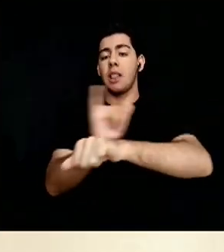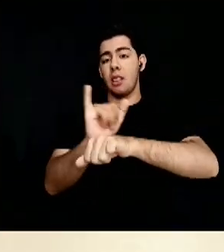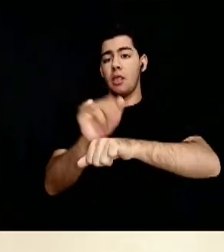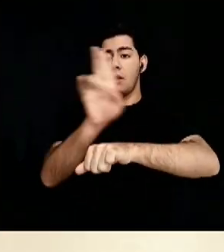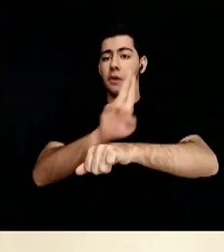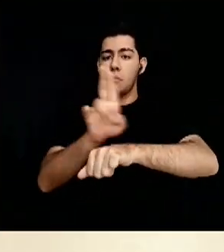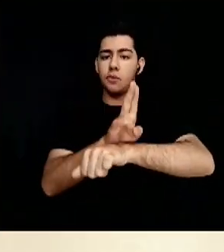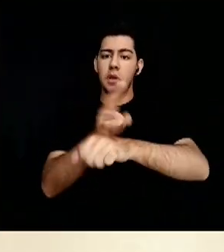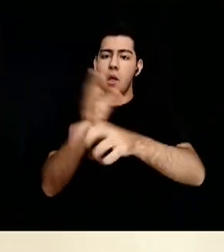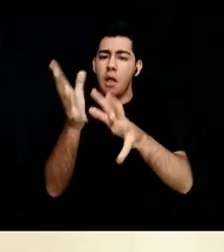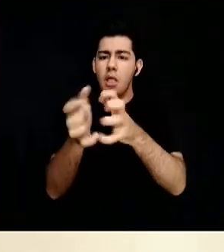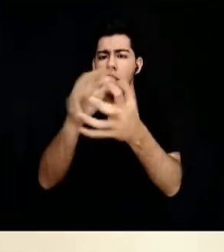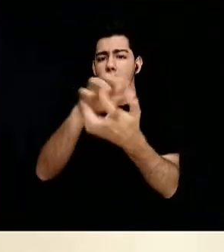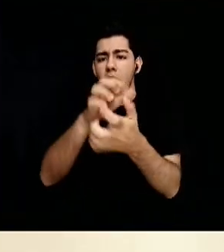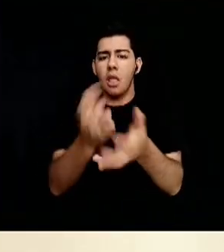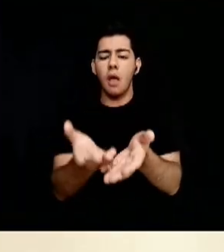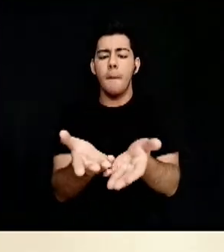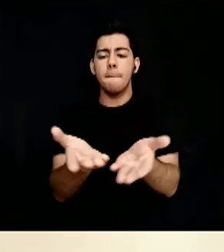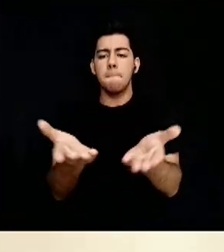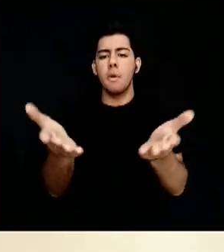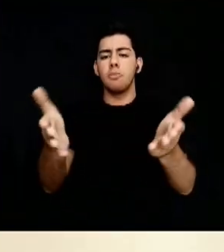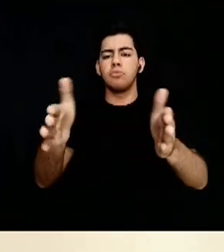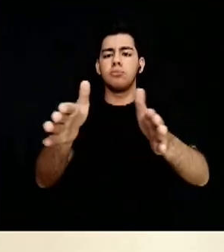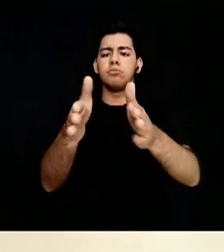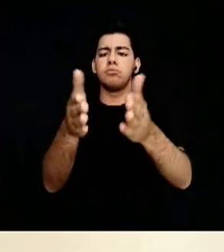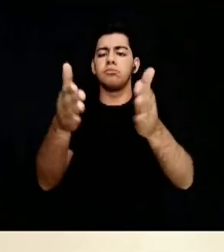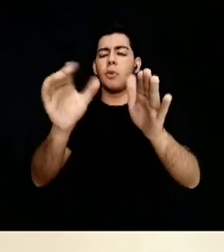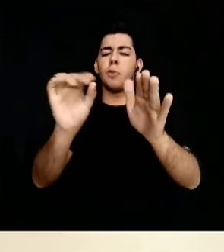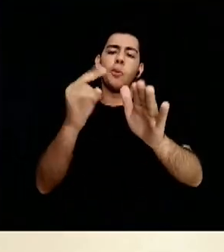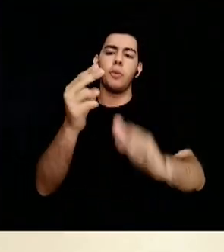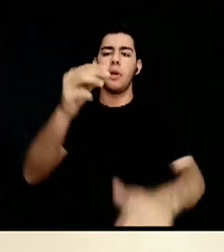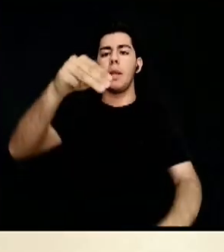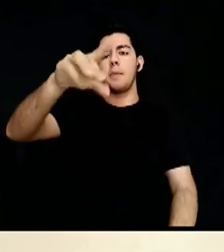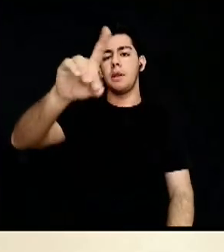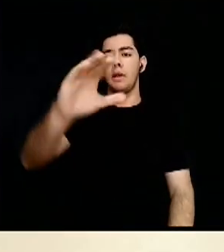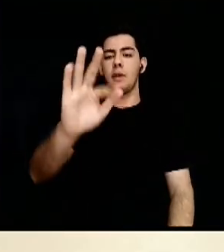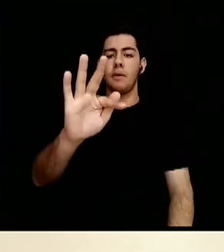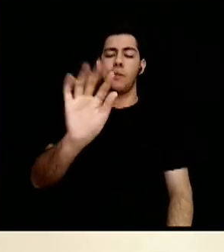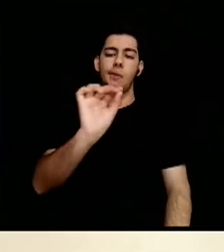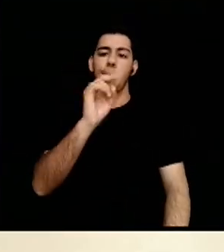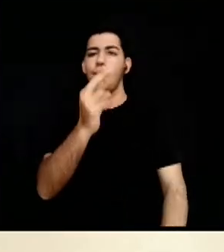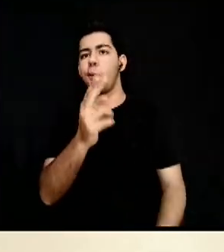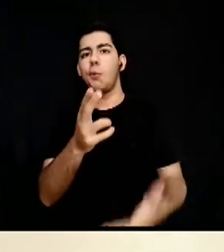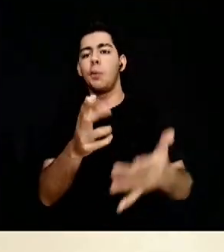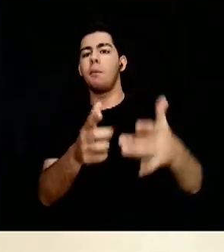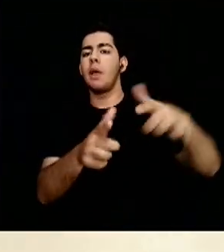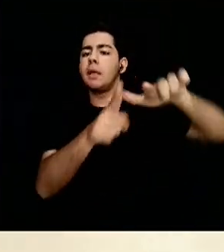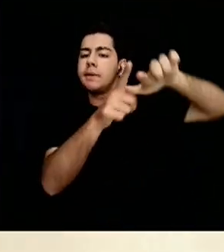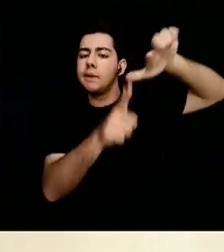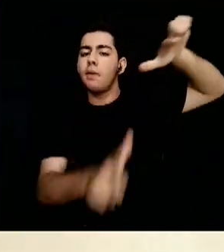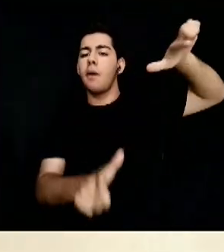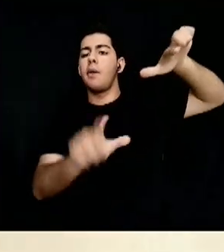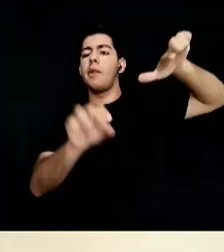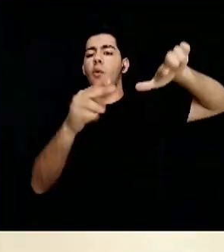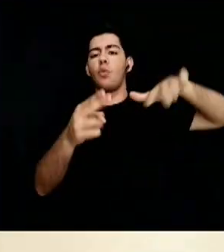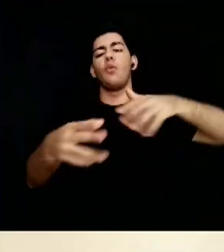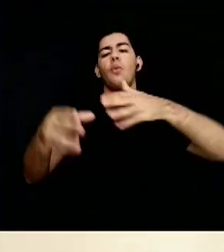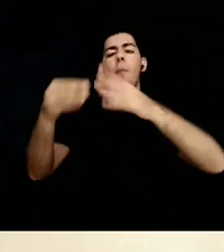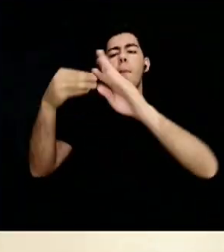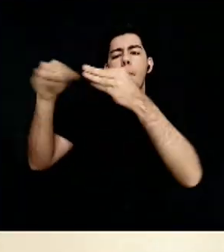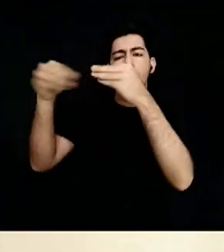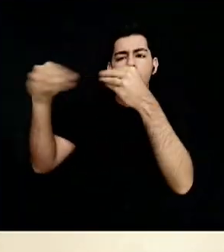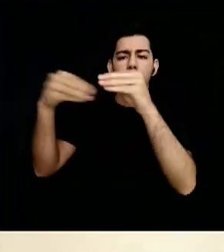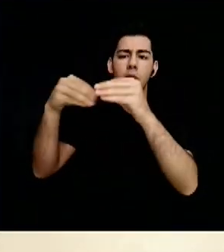pode também ser feito no MDF, numa tela, no papelão. É uma técnica bem versátil e